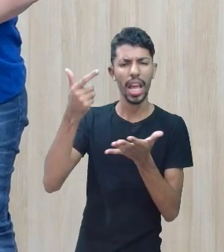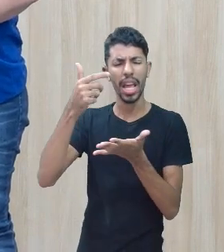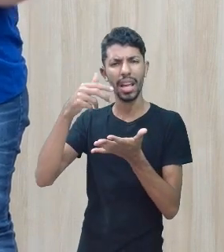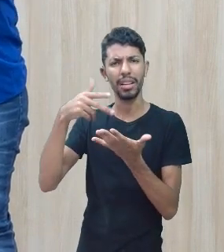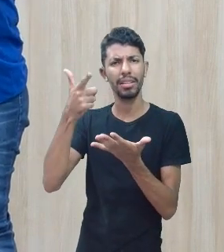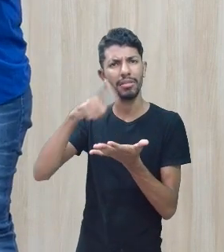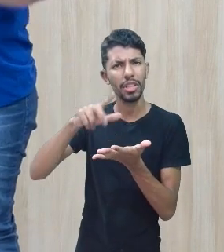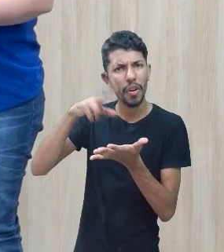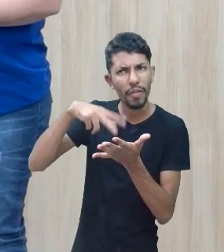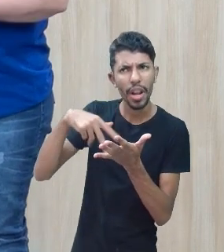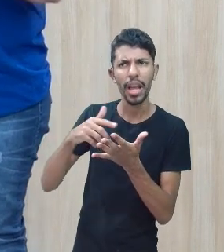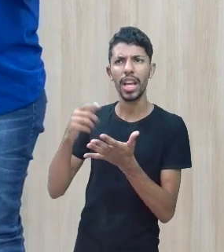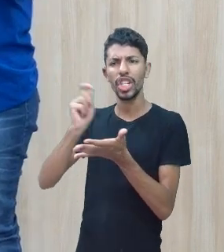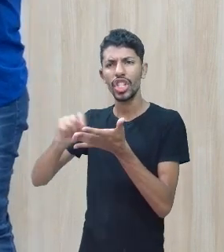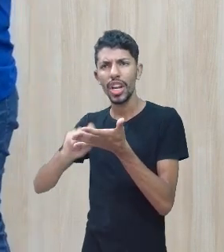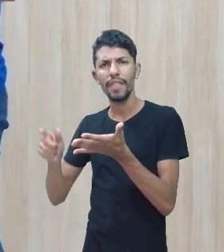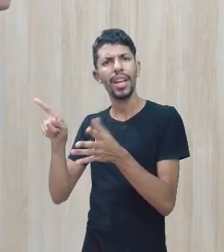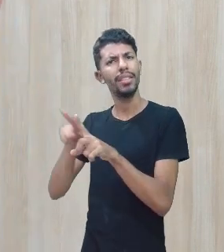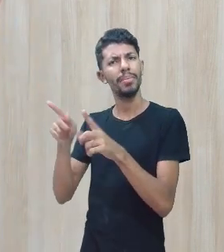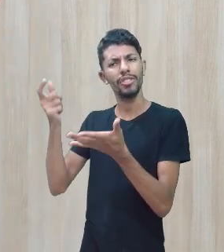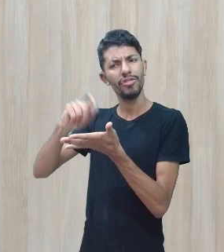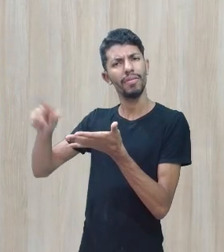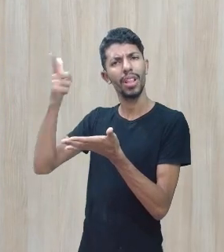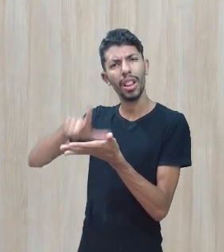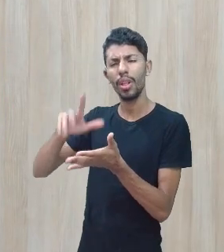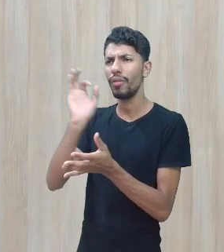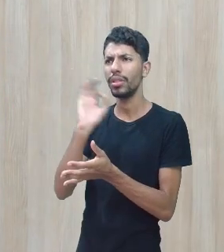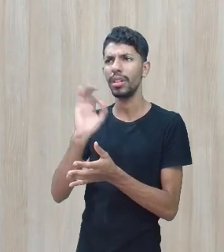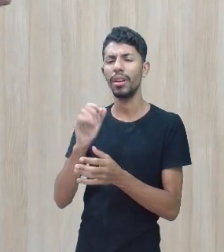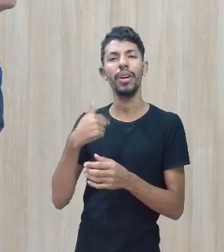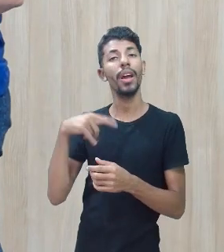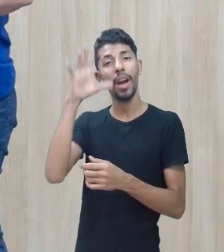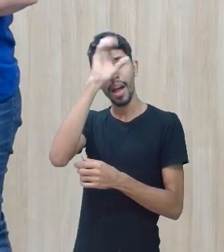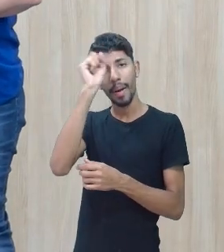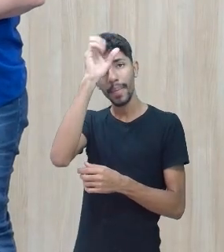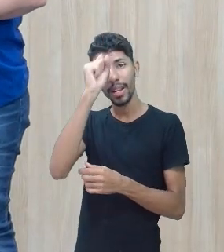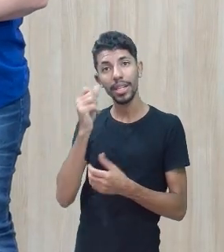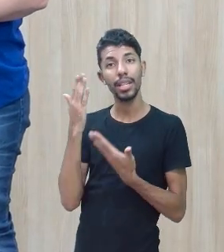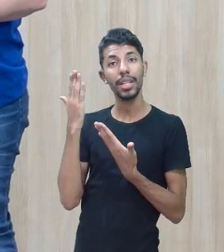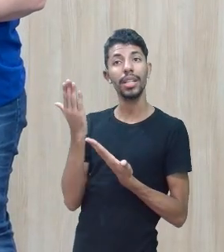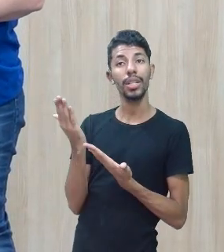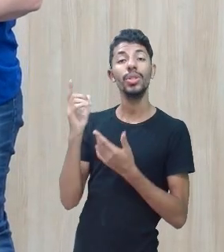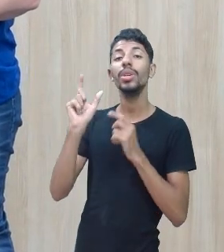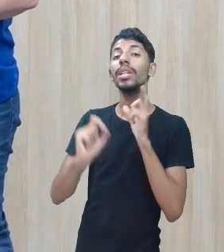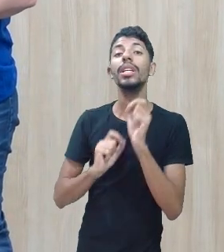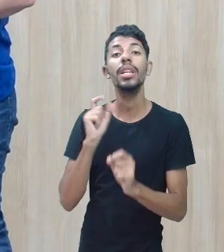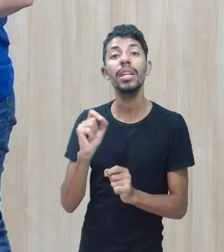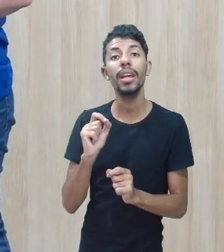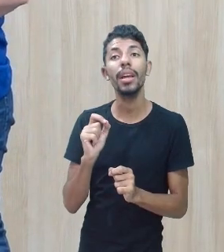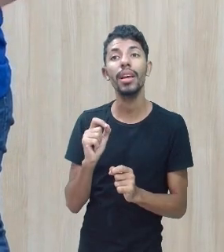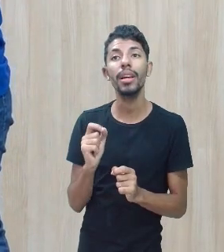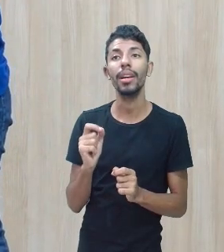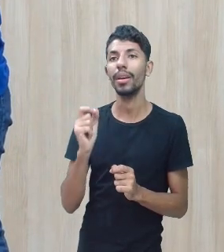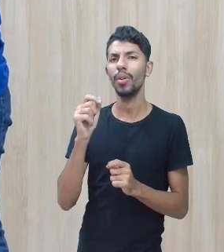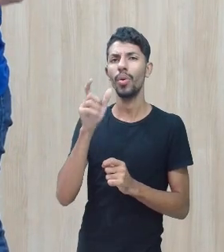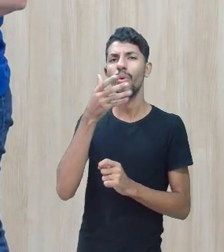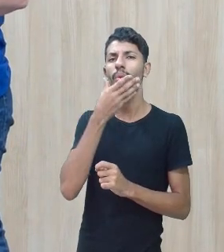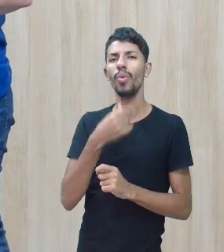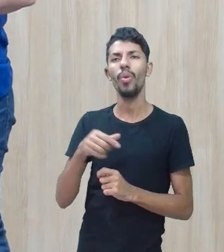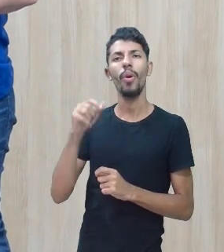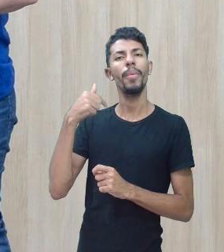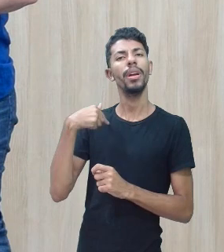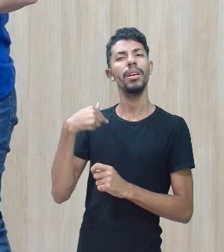reescrever. Sabe com que eu aprendi isso? Com o cara que eu falei dele ontem, na aula do 7º ano.